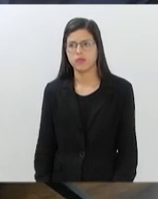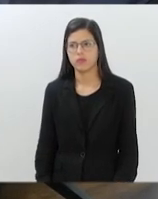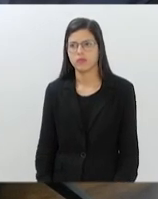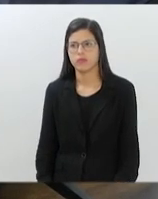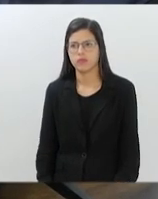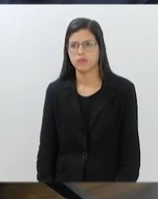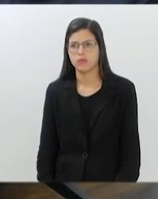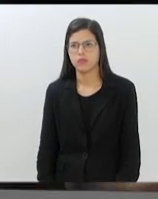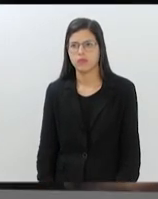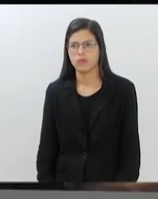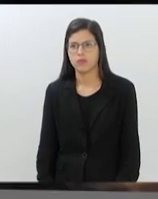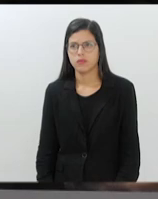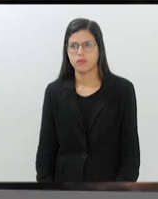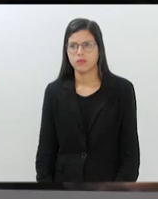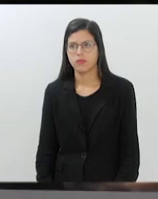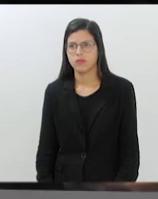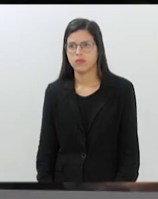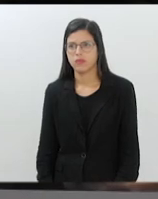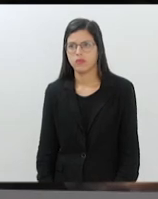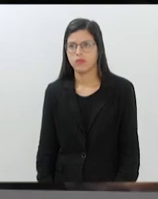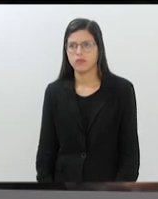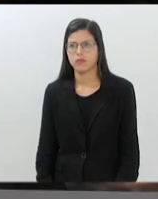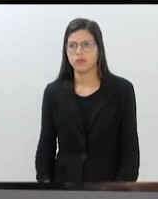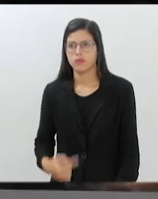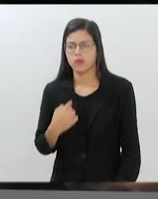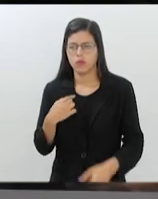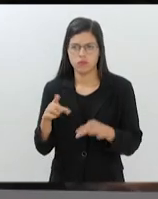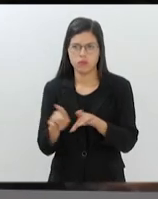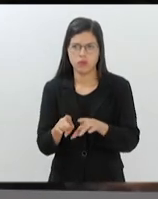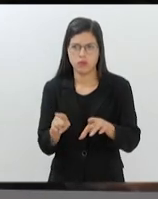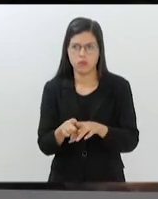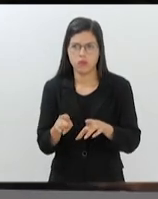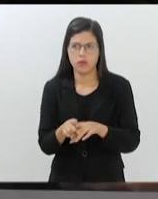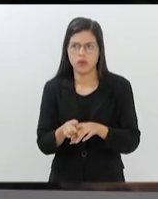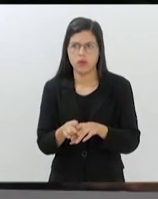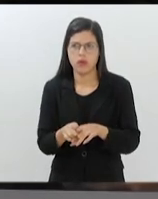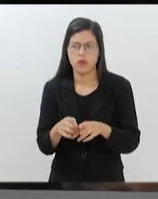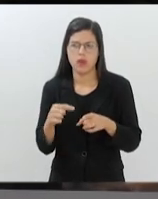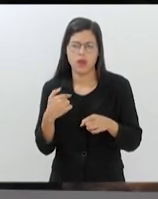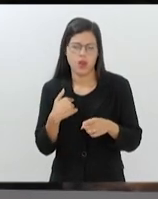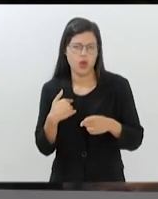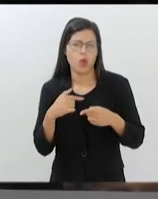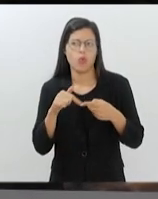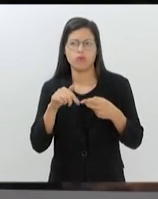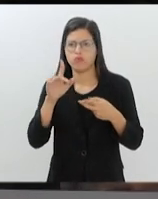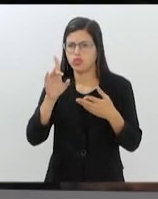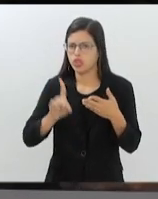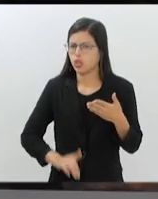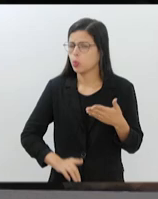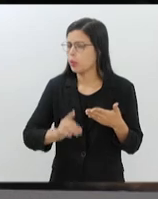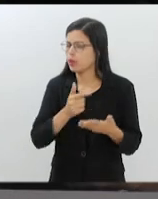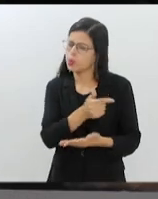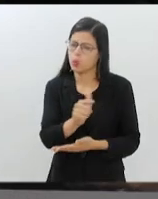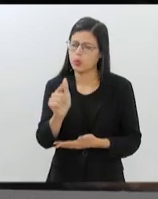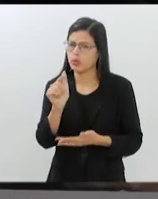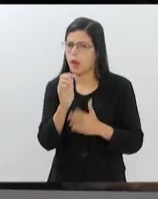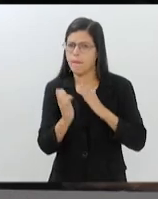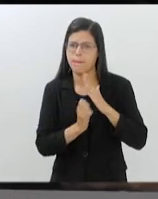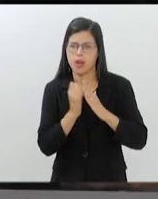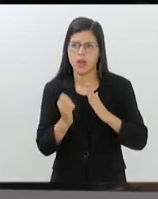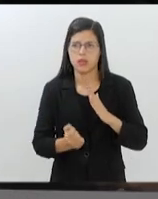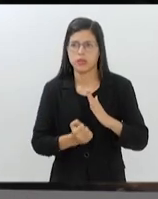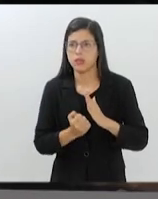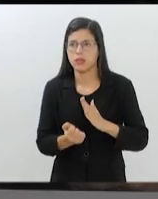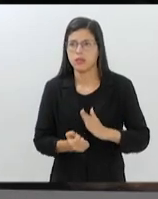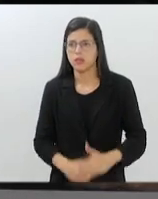balum eu inclusive também eu balon e mais os diretores da empresa a última